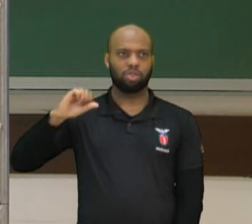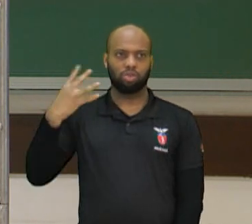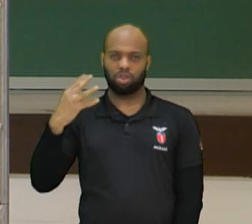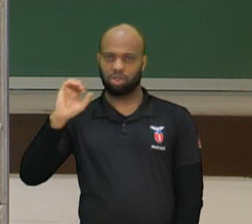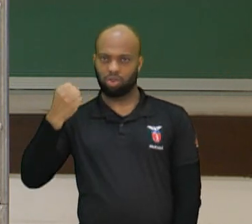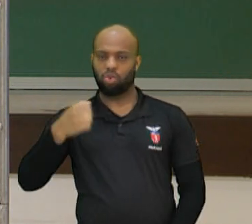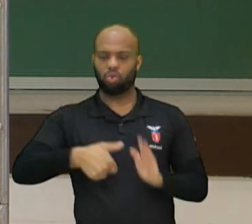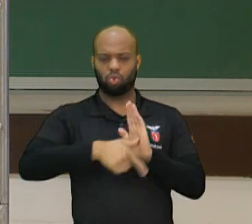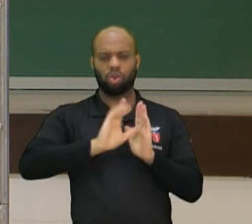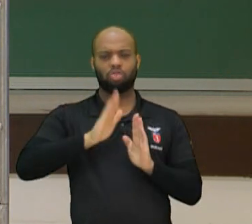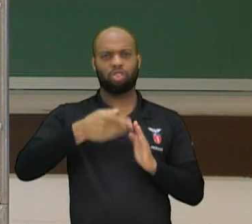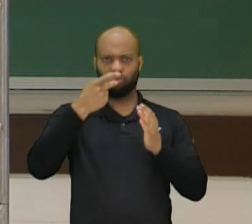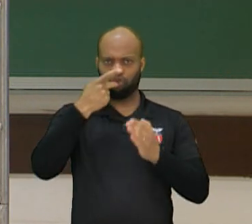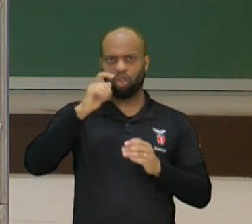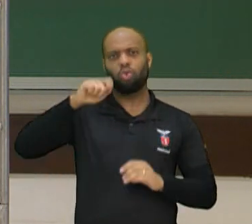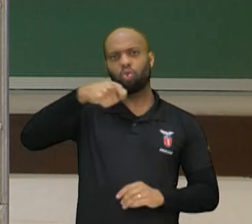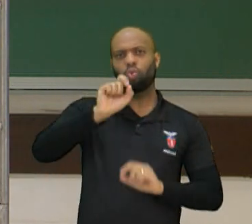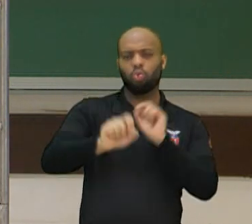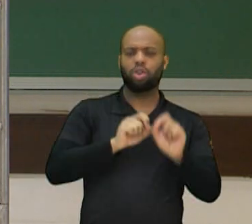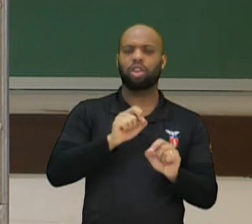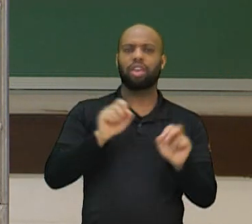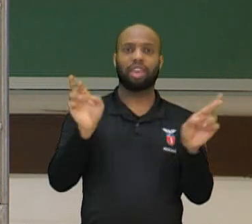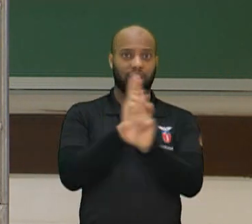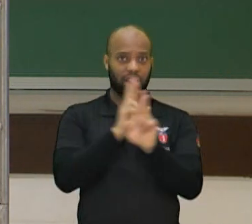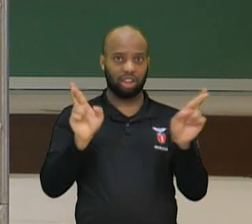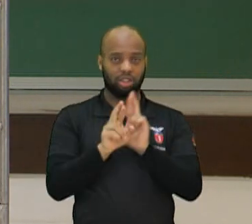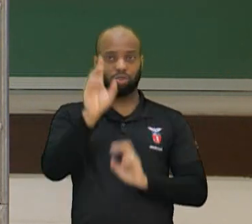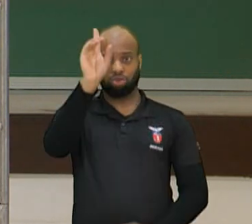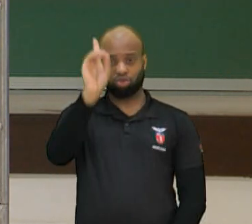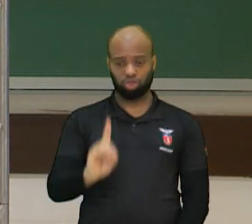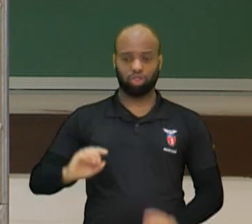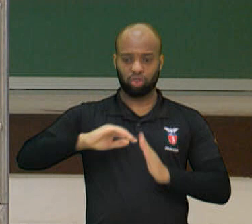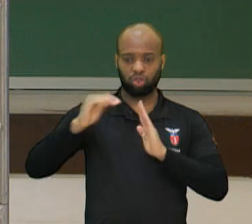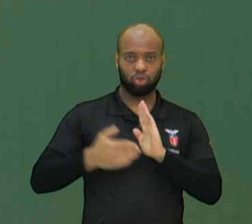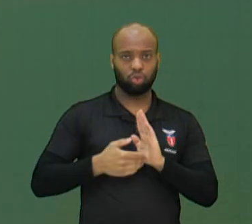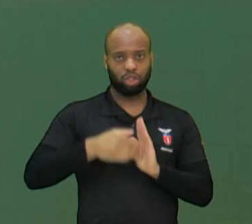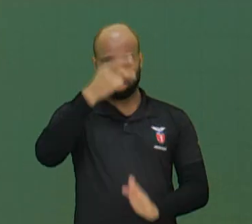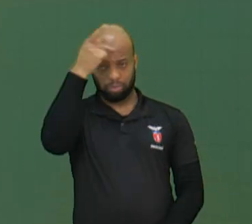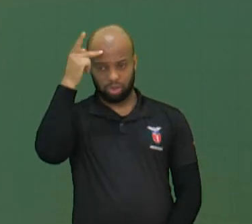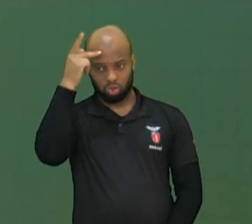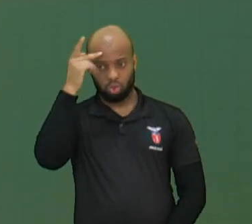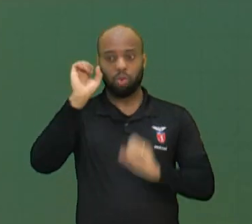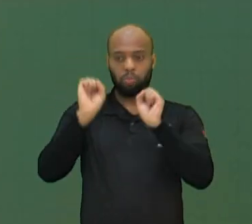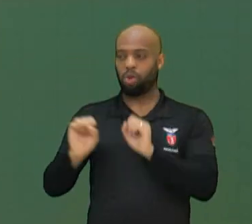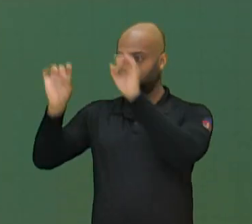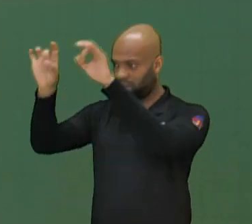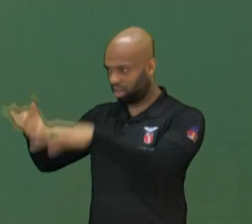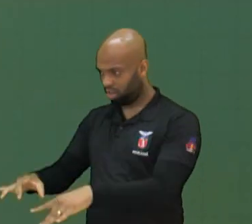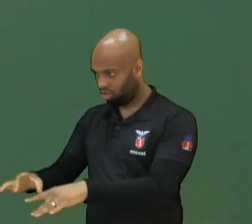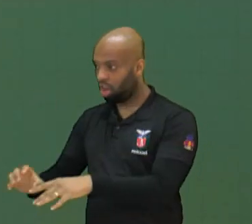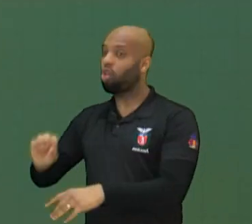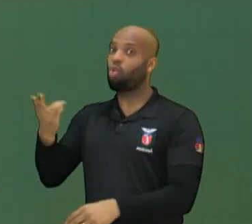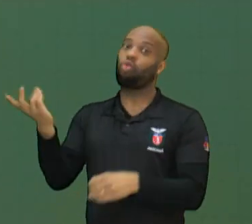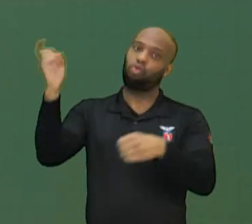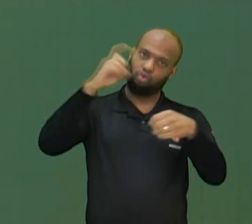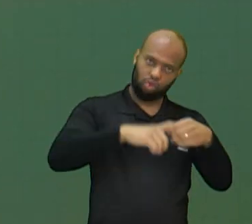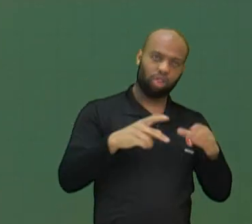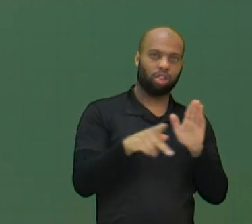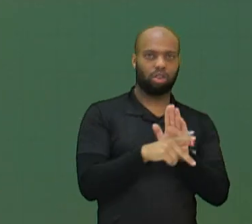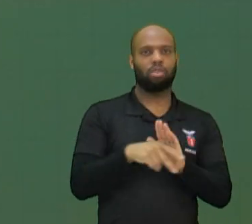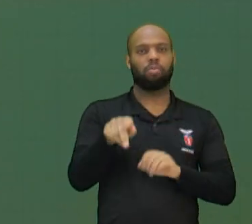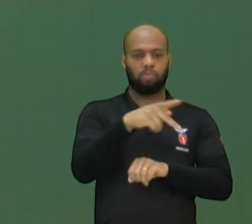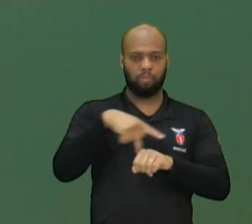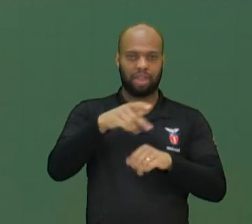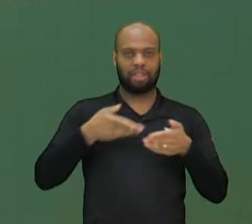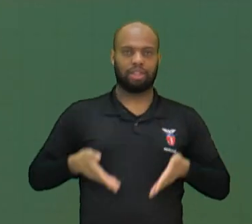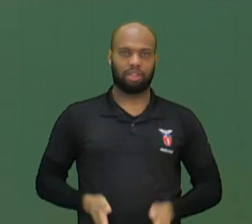ela anteriormente com relação ao direito de todas as pessoas de saírem e retornarem aos seus próprios países. Nós